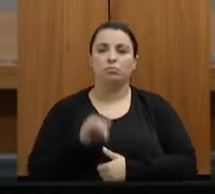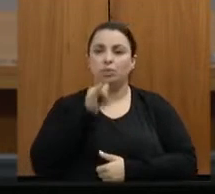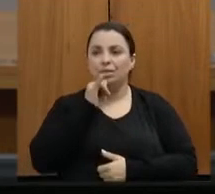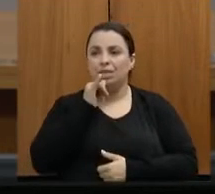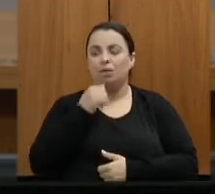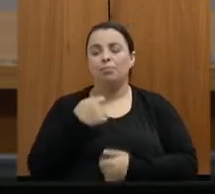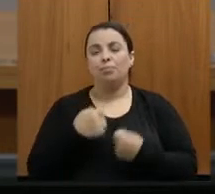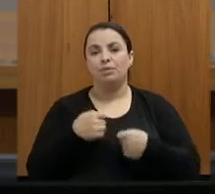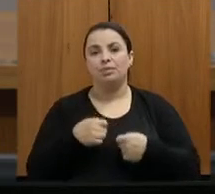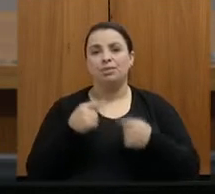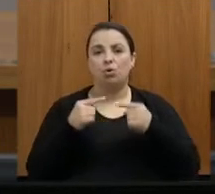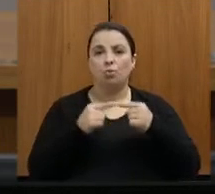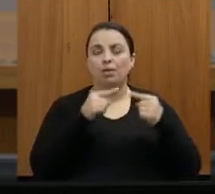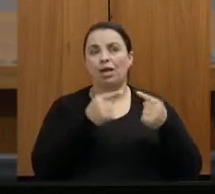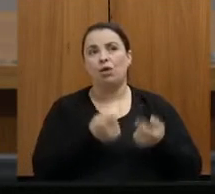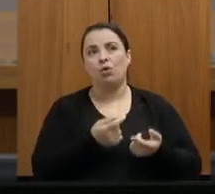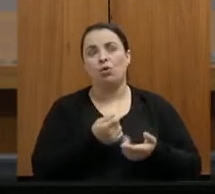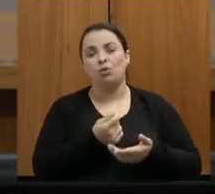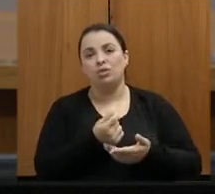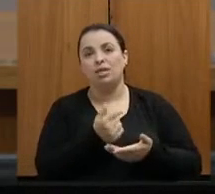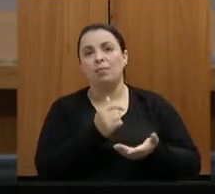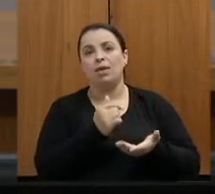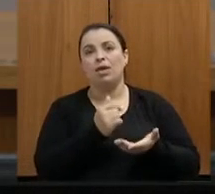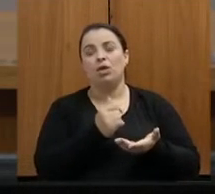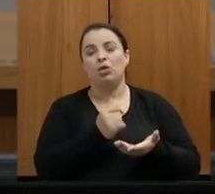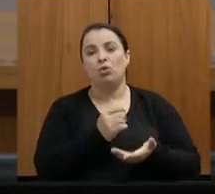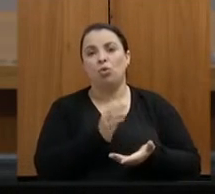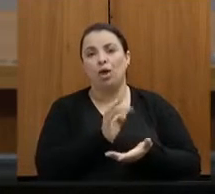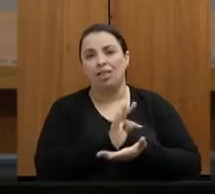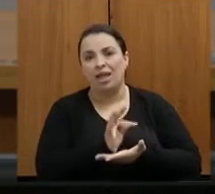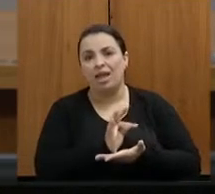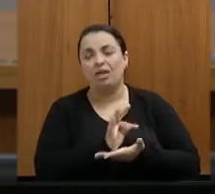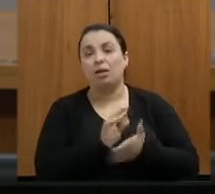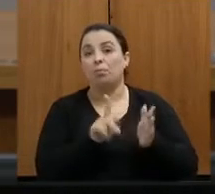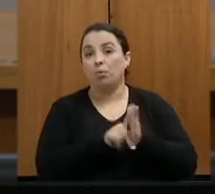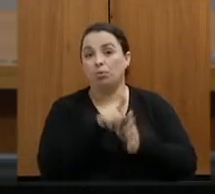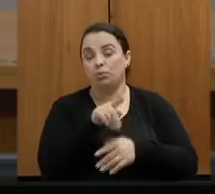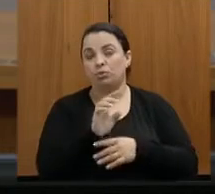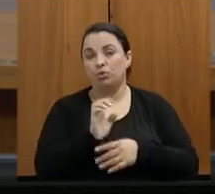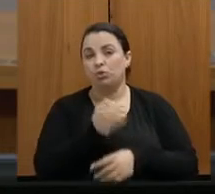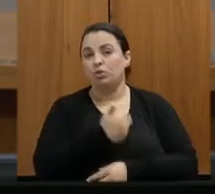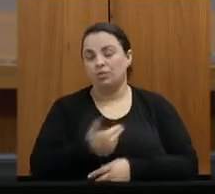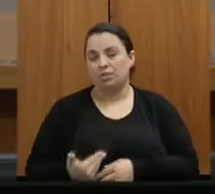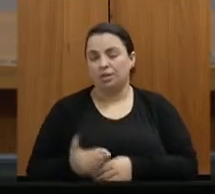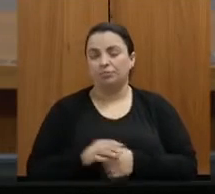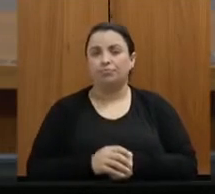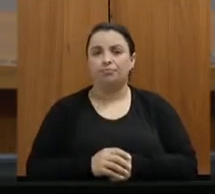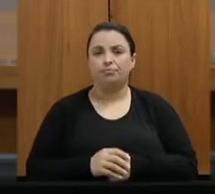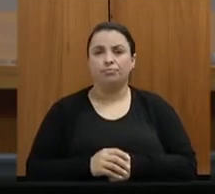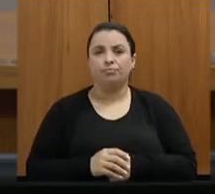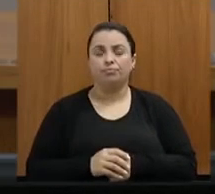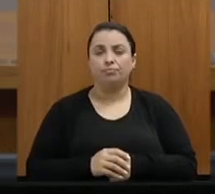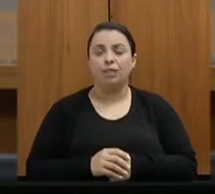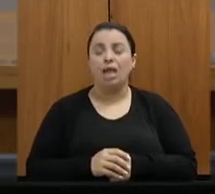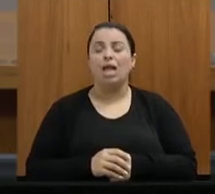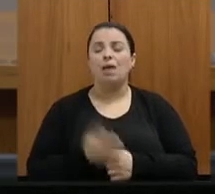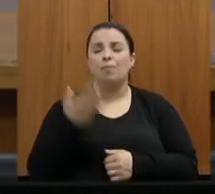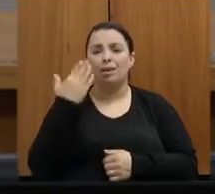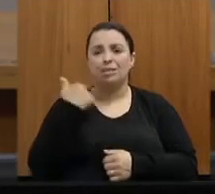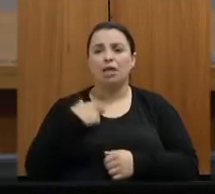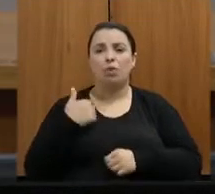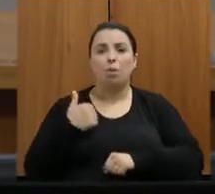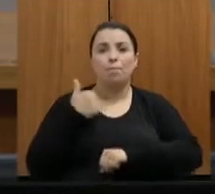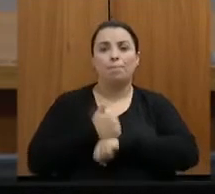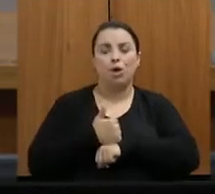técnica do Estado. E quando o Estado, quando assumimos a Secretaria de Desenvolvimento